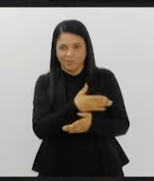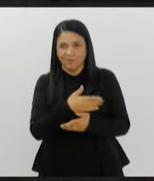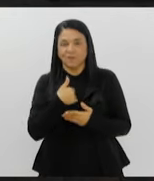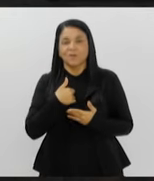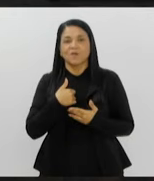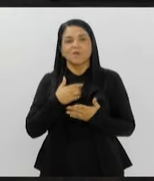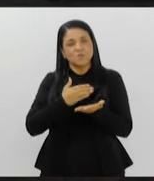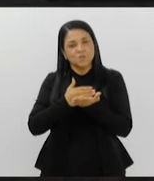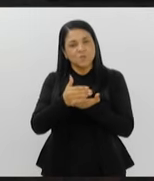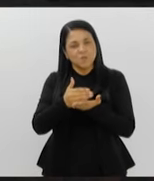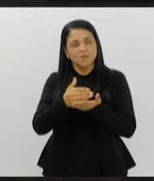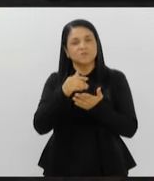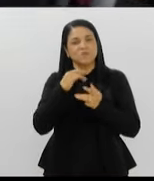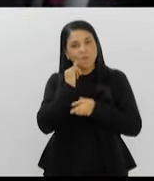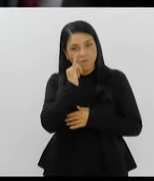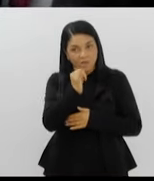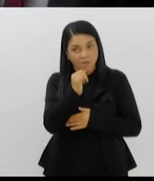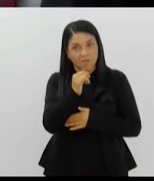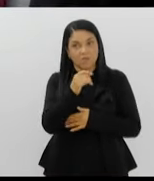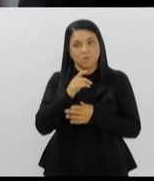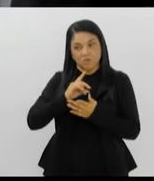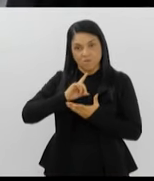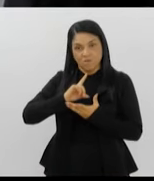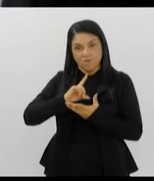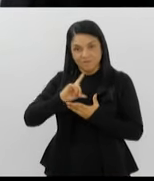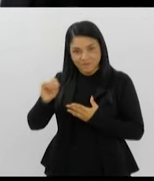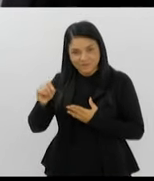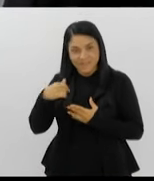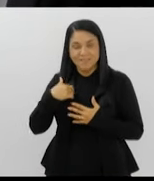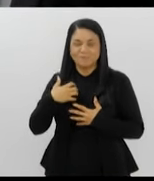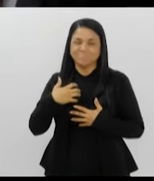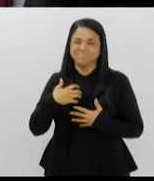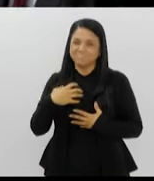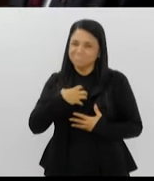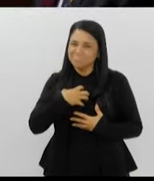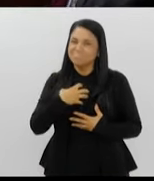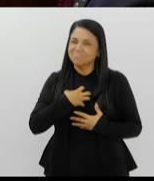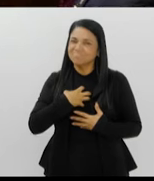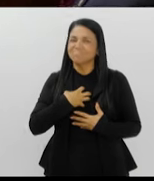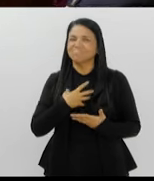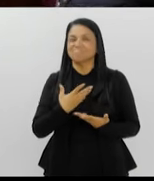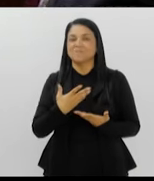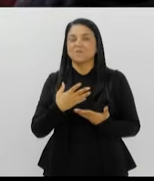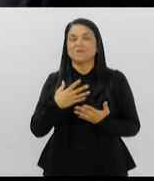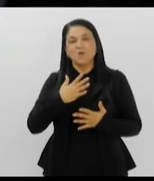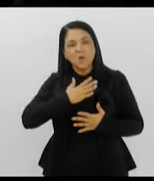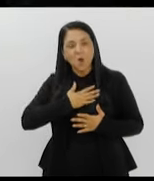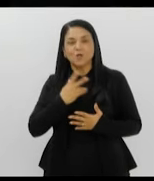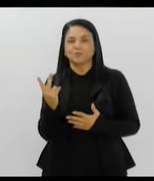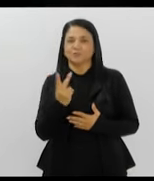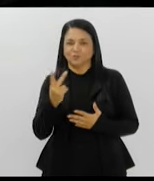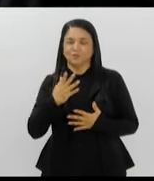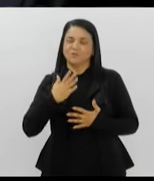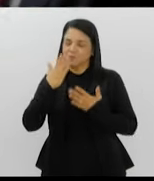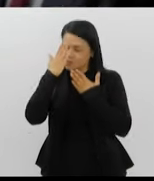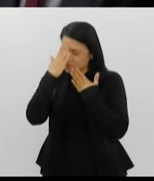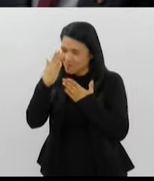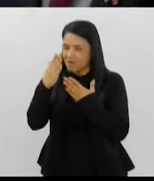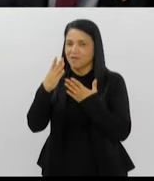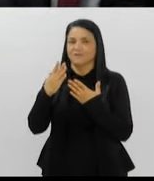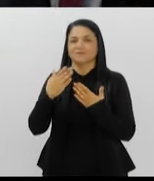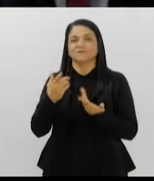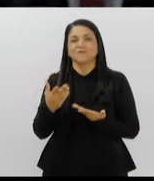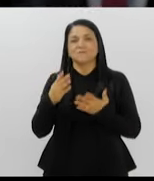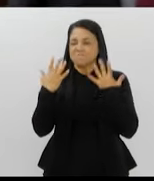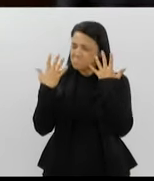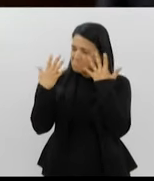desde o início que aquele que fosse embora ia doer meu coração, porque eu gosto dos dois. Mas é bom tê-lo aqui. Muito obrigado e, mais uma vez,